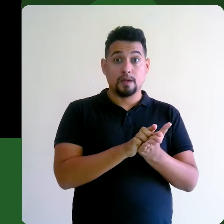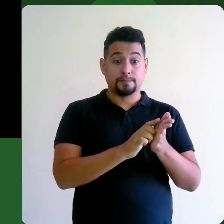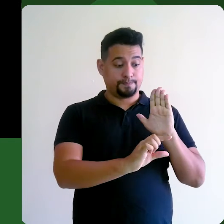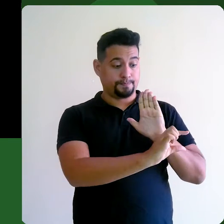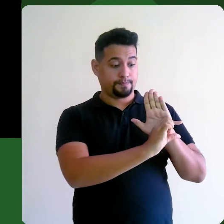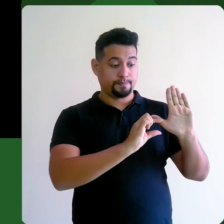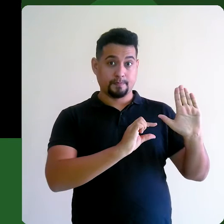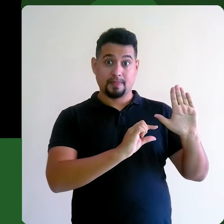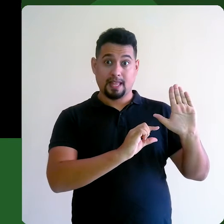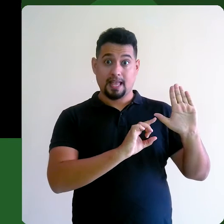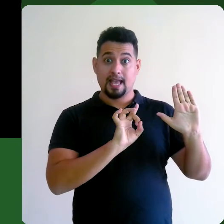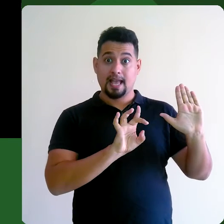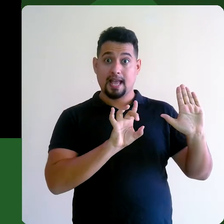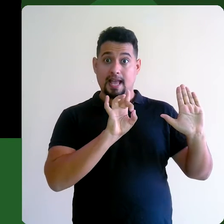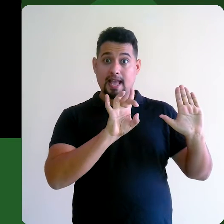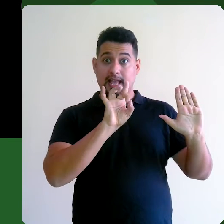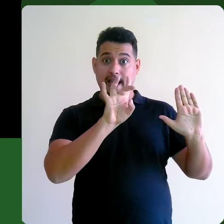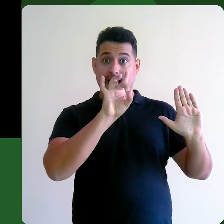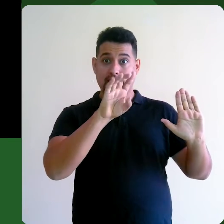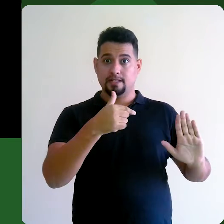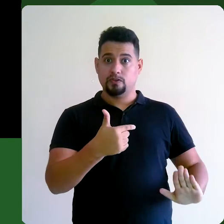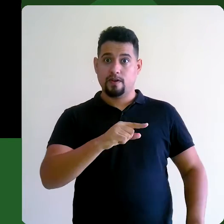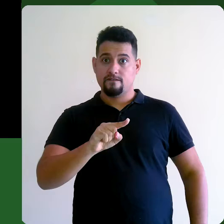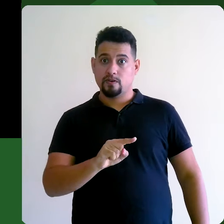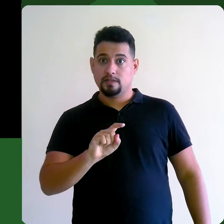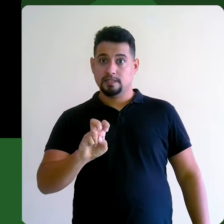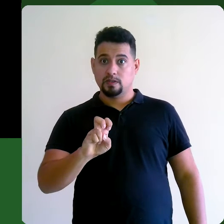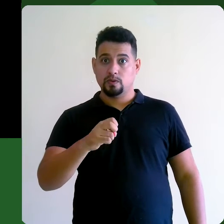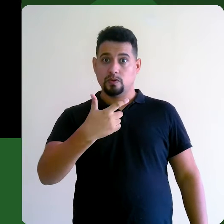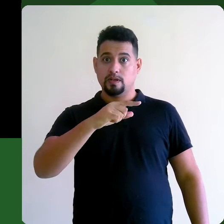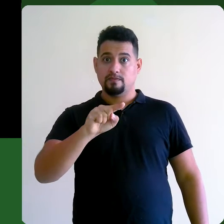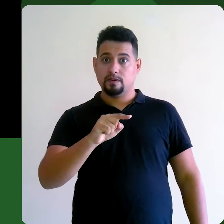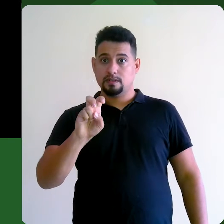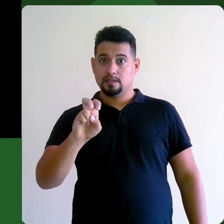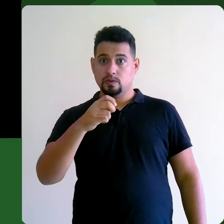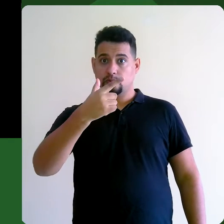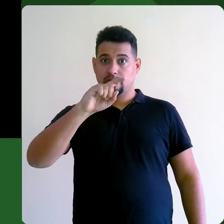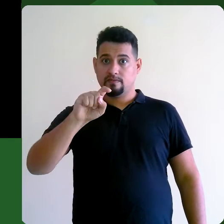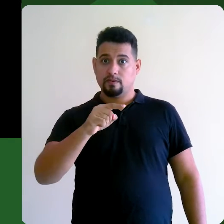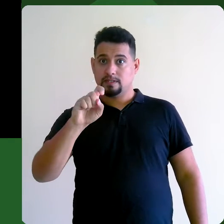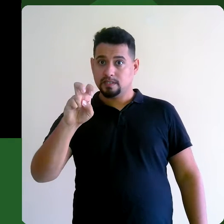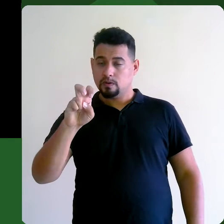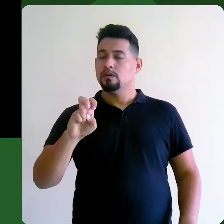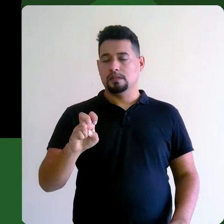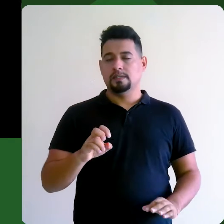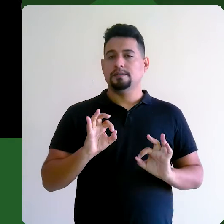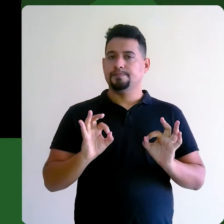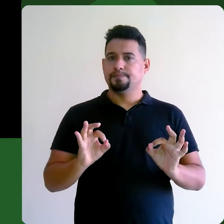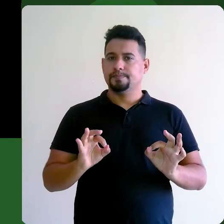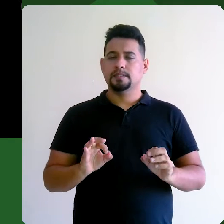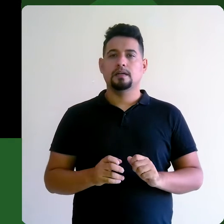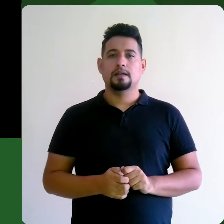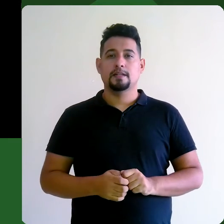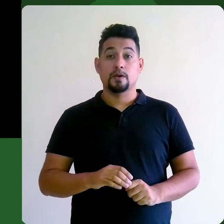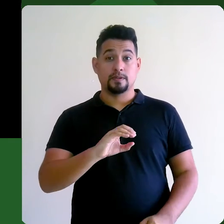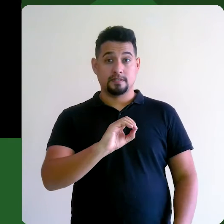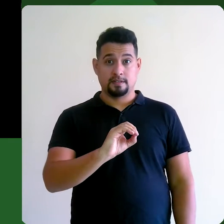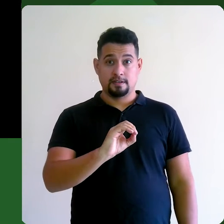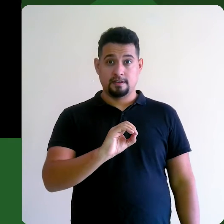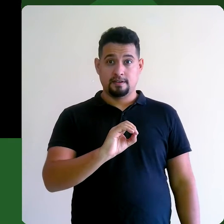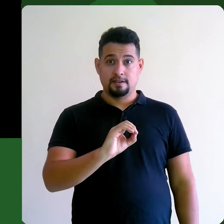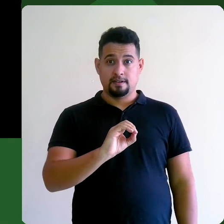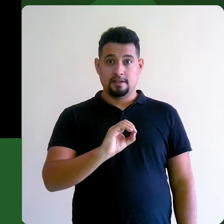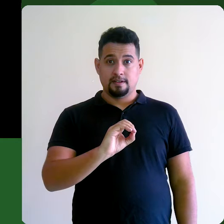marcação. E daqui pra baixo eu vou marcar cada 2,5 centímetros e a mesma coisa eu vou fazer aqui do lado direito. Então, vamos